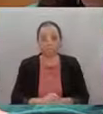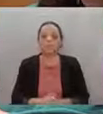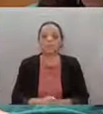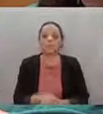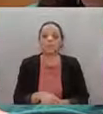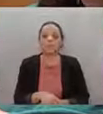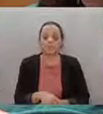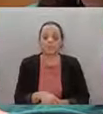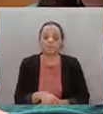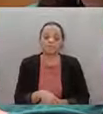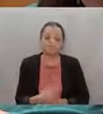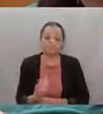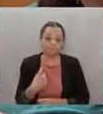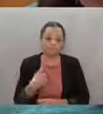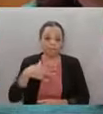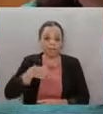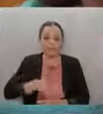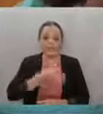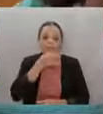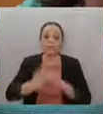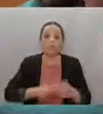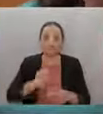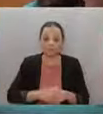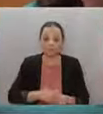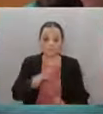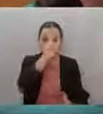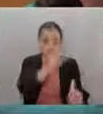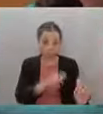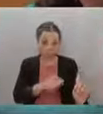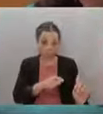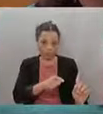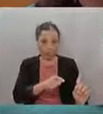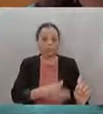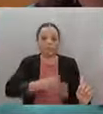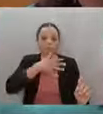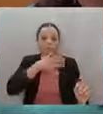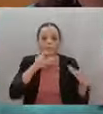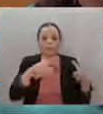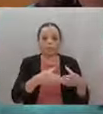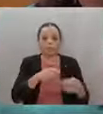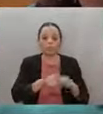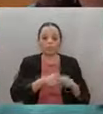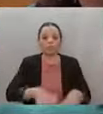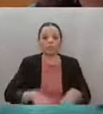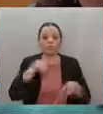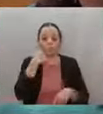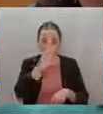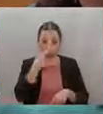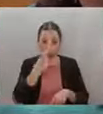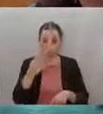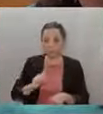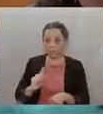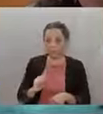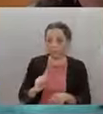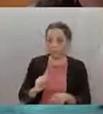O que eu queria falar era, de facto, com o munícipe e explicar que o grupo político Evoluir Oeiras, e não o nome